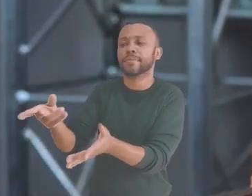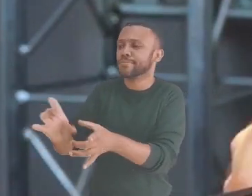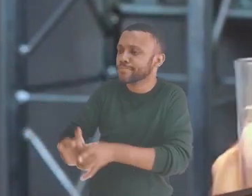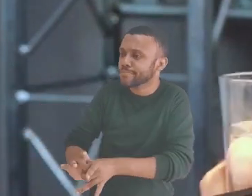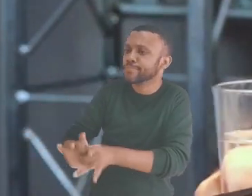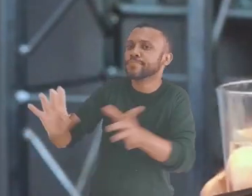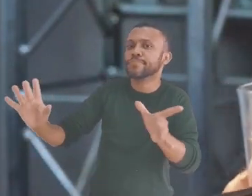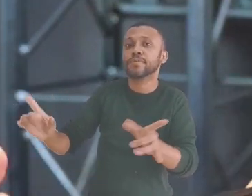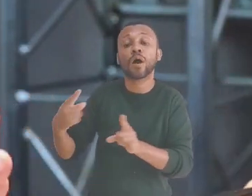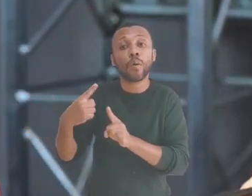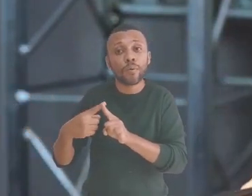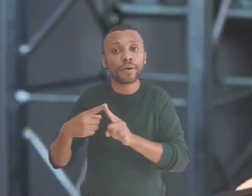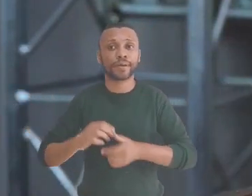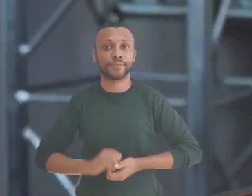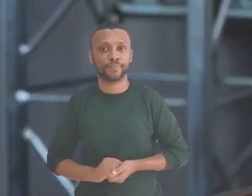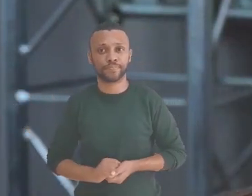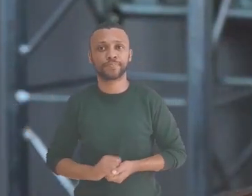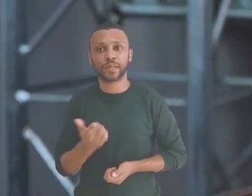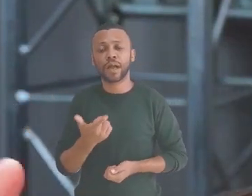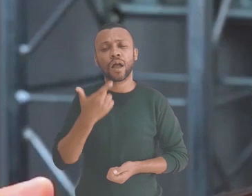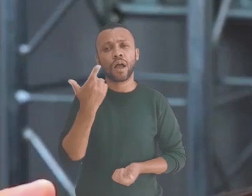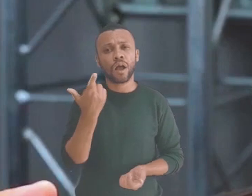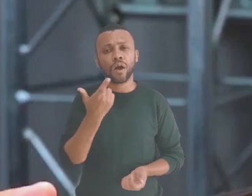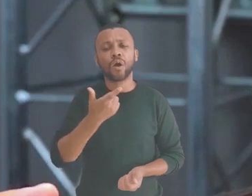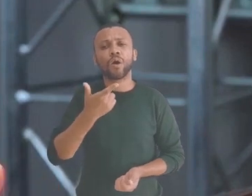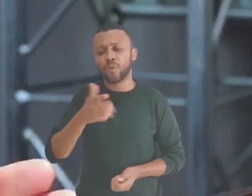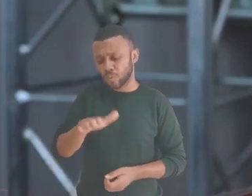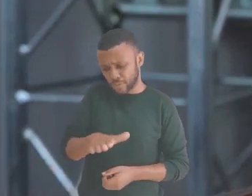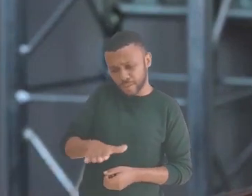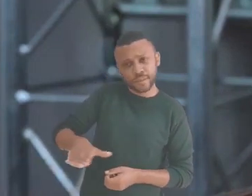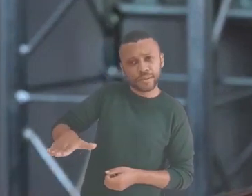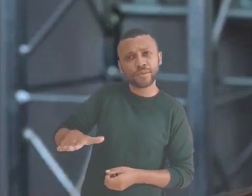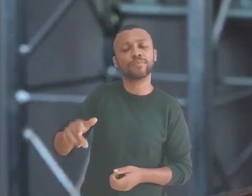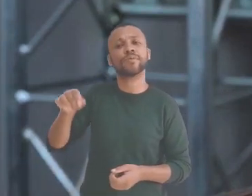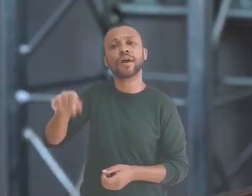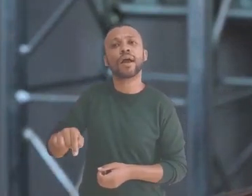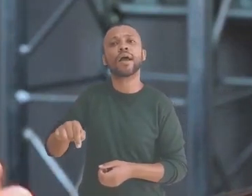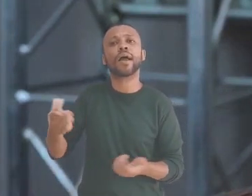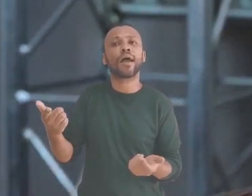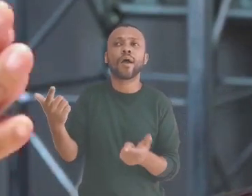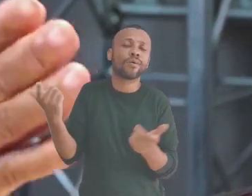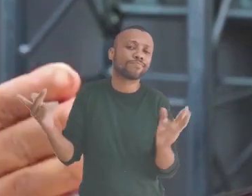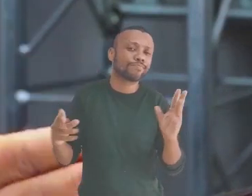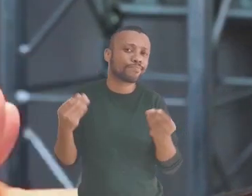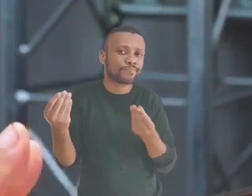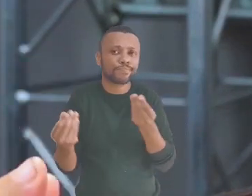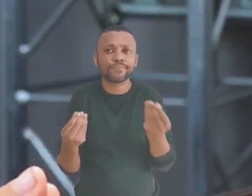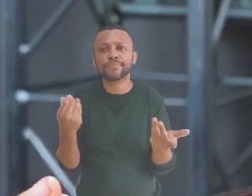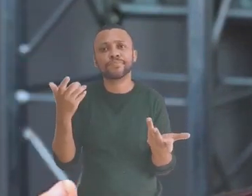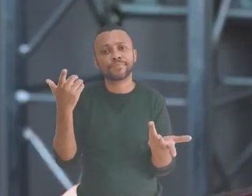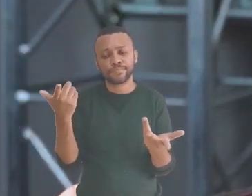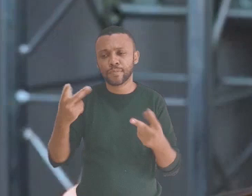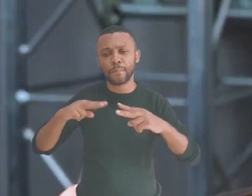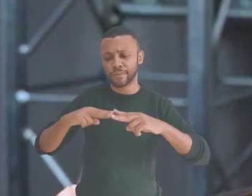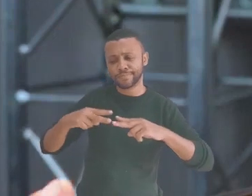Sem o limite, eu teria uma condição de vida melhor. Eles protegem, eles cuidam, mas eles botam